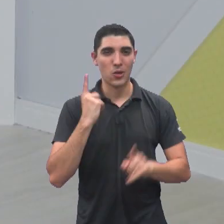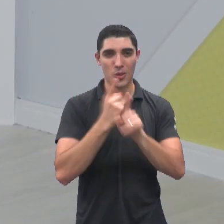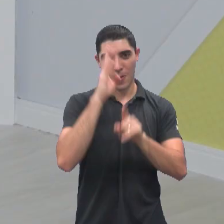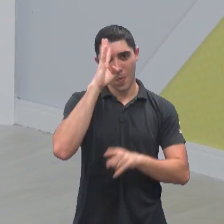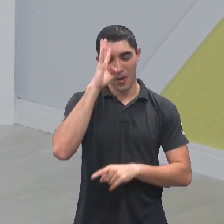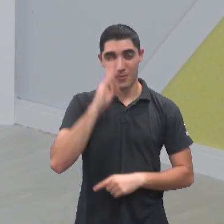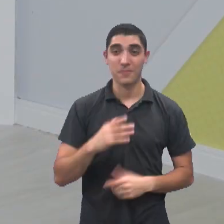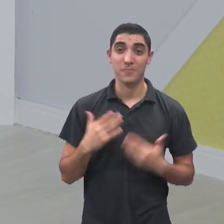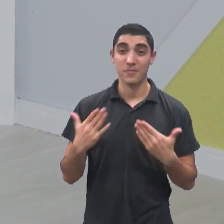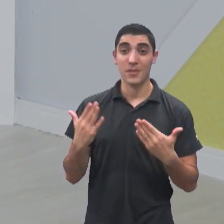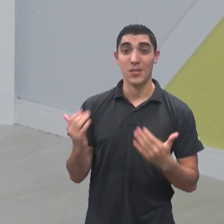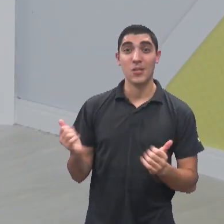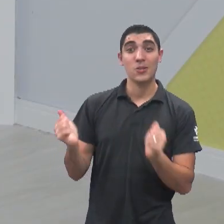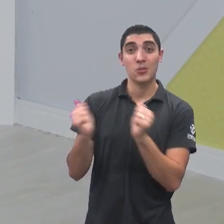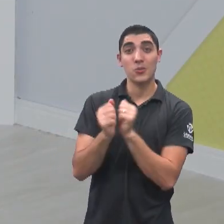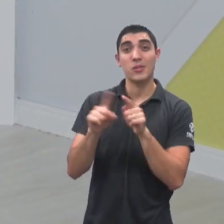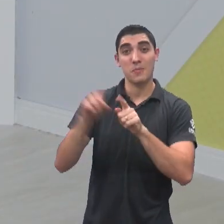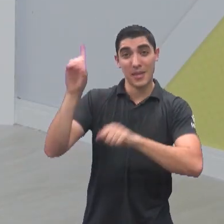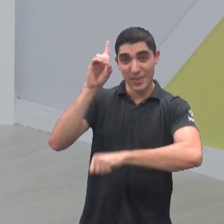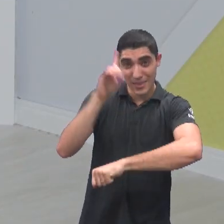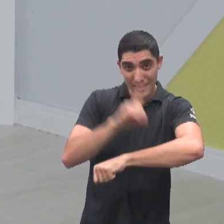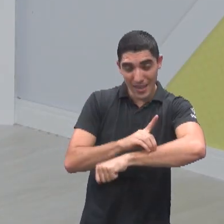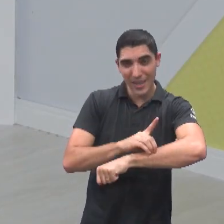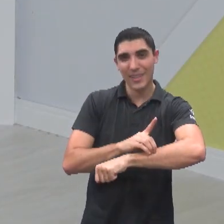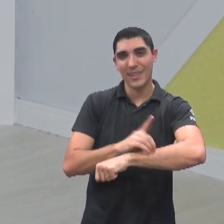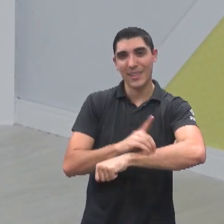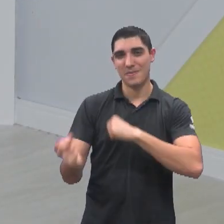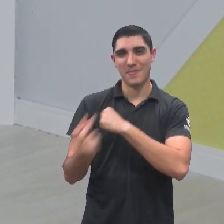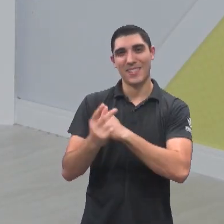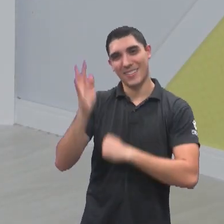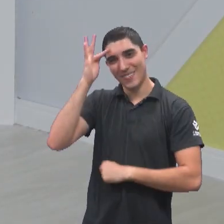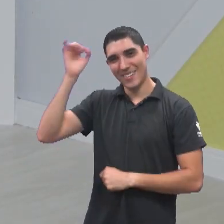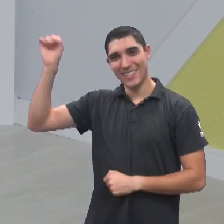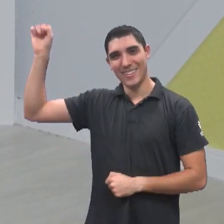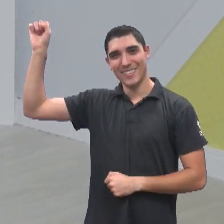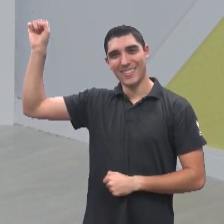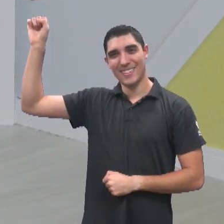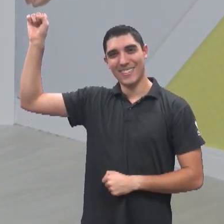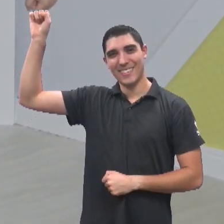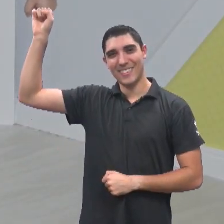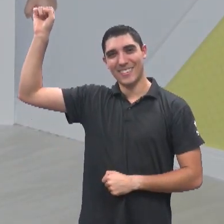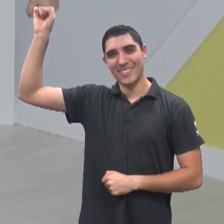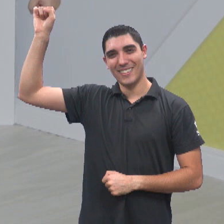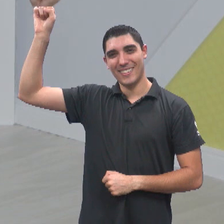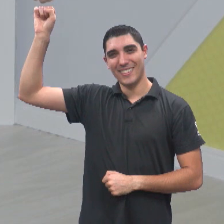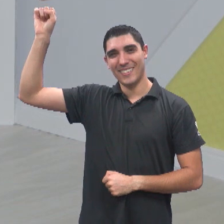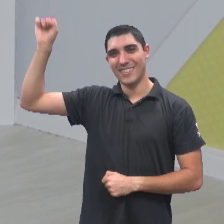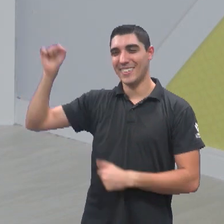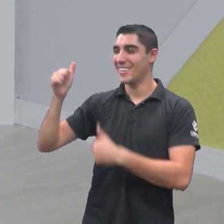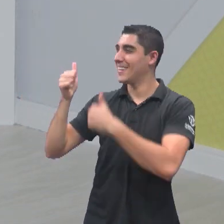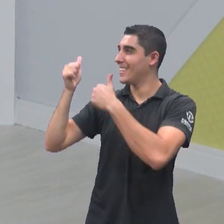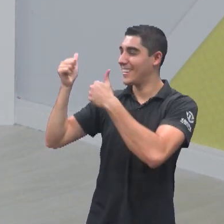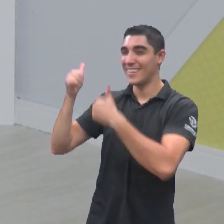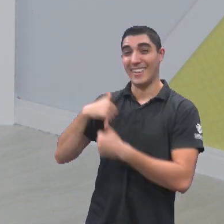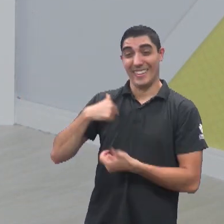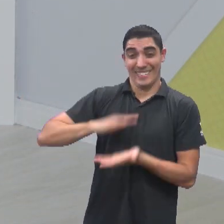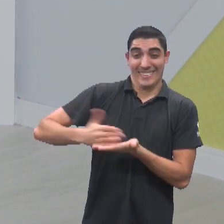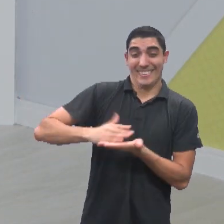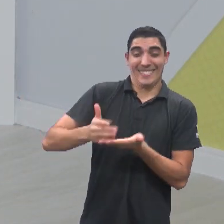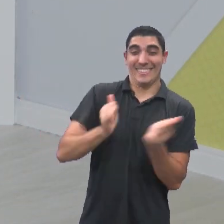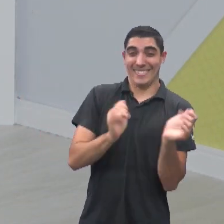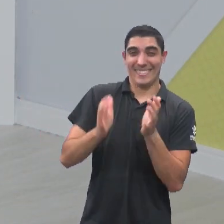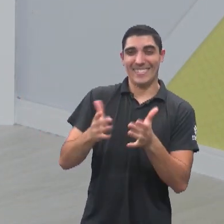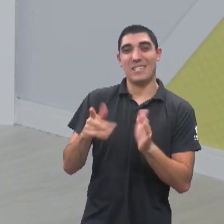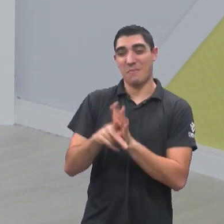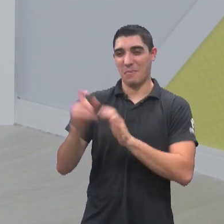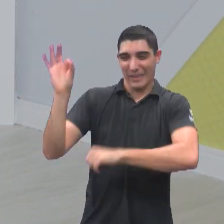Com a participação de Dengue e Praga. Que beleza! Luizão, um grande abraço para você. Eu vi o Luizão traduzir praga e